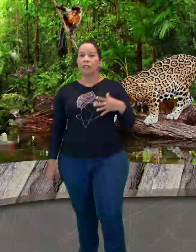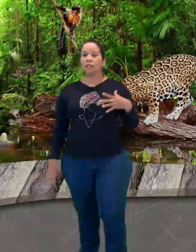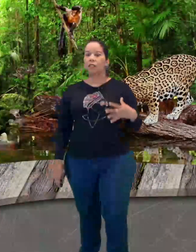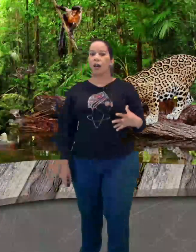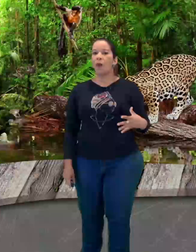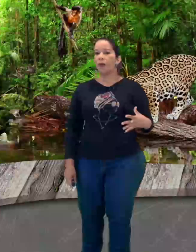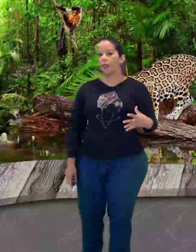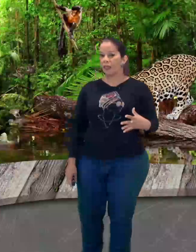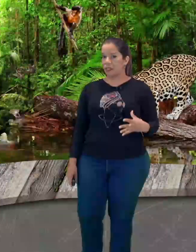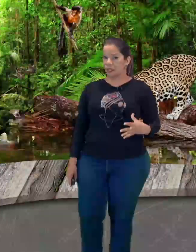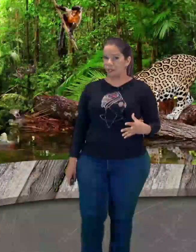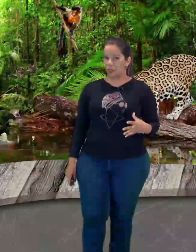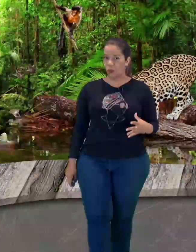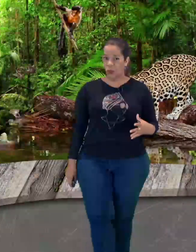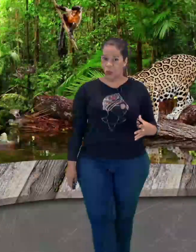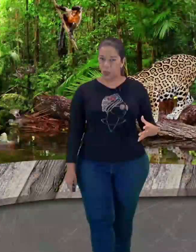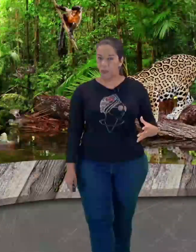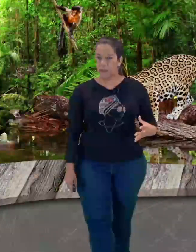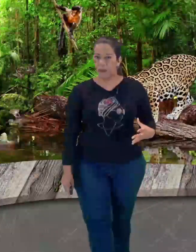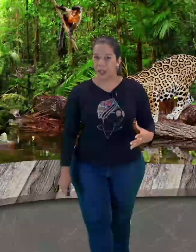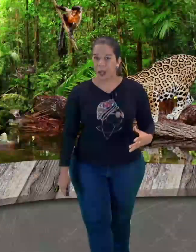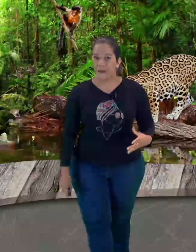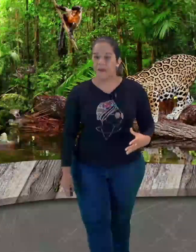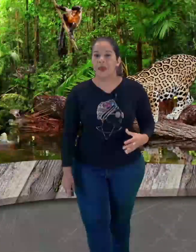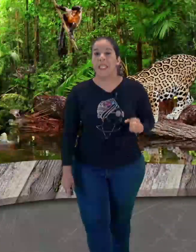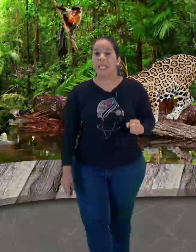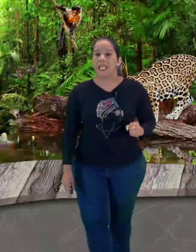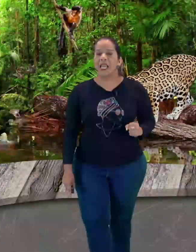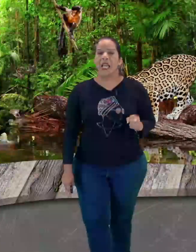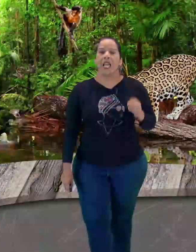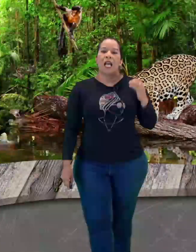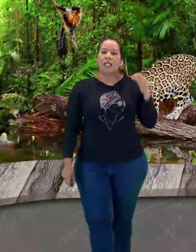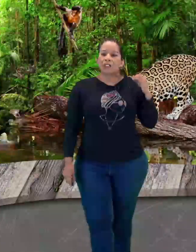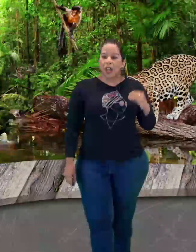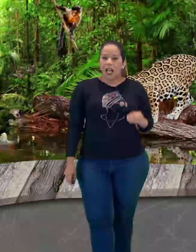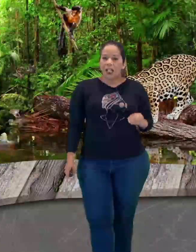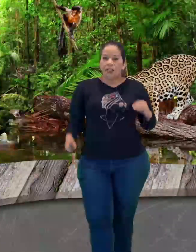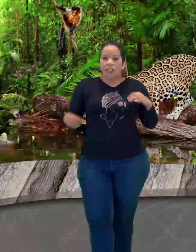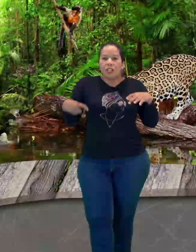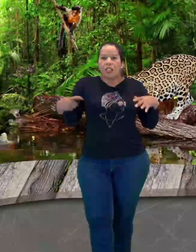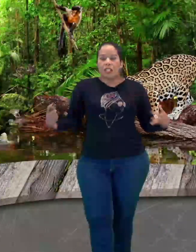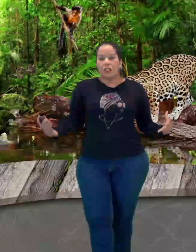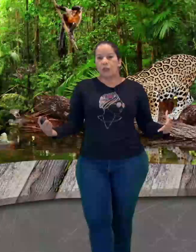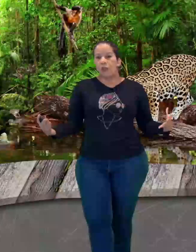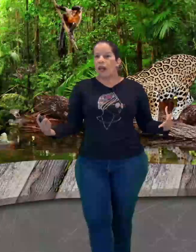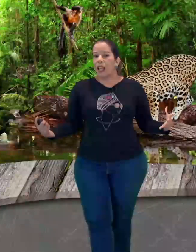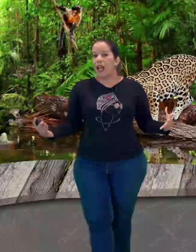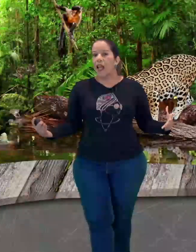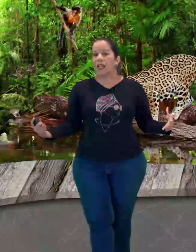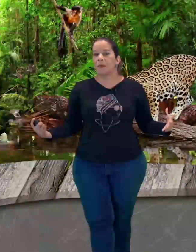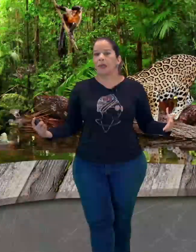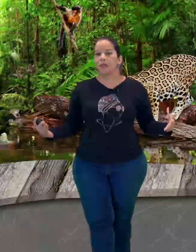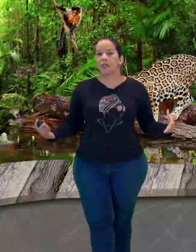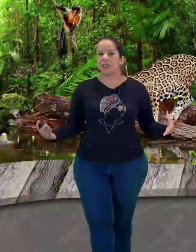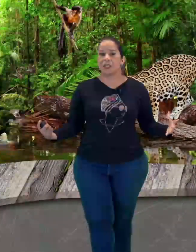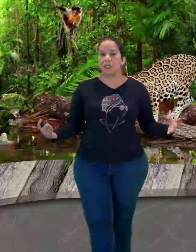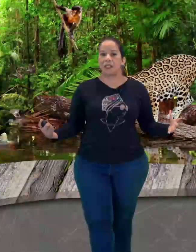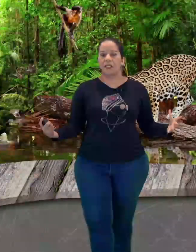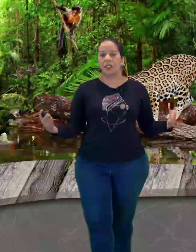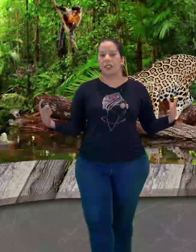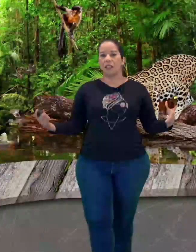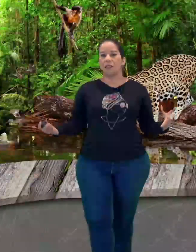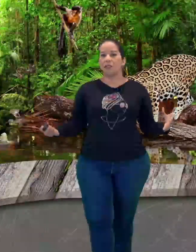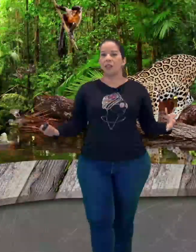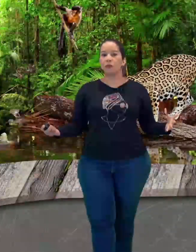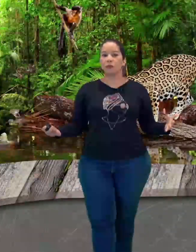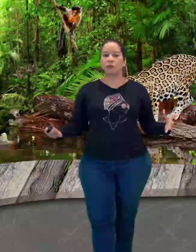aula tão interessante de hoje, tá? E já de início falar para